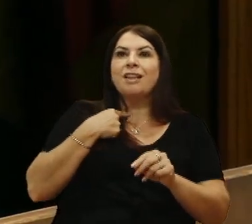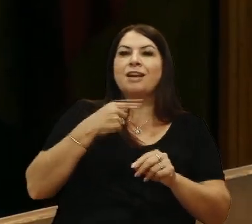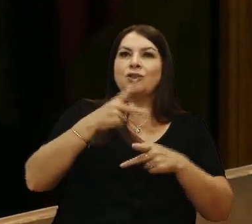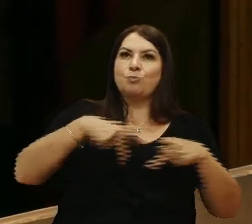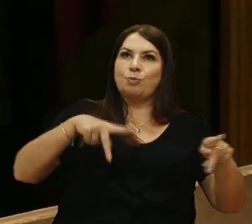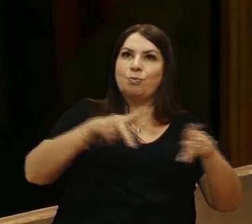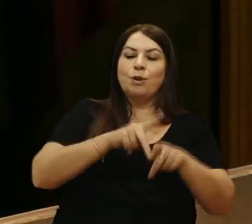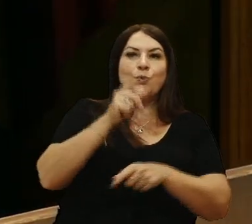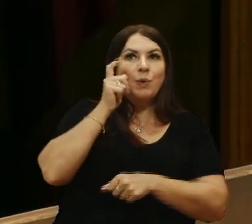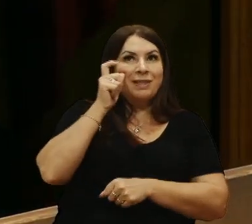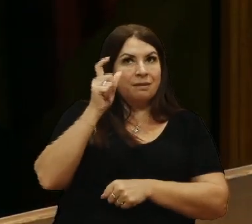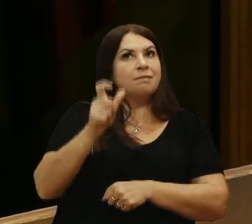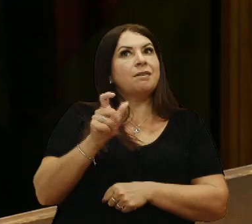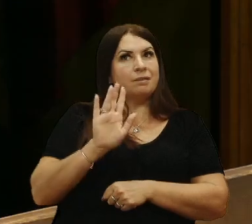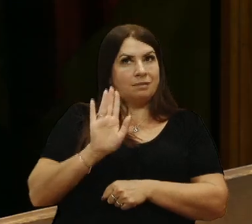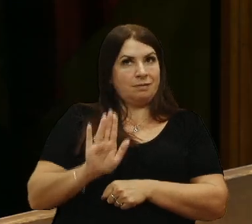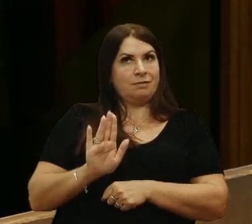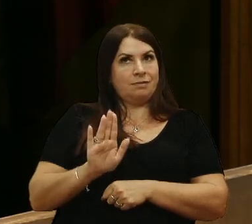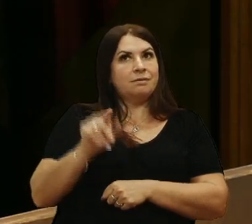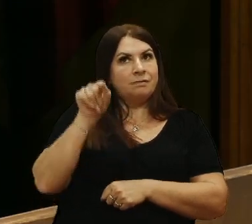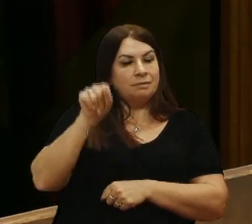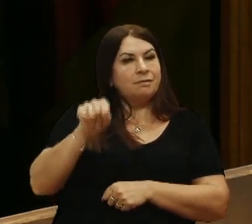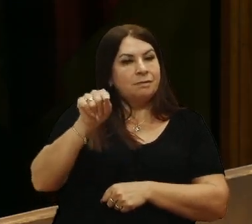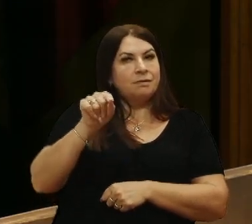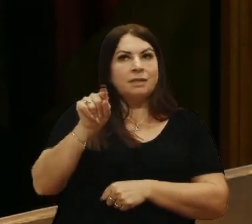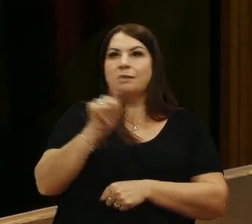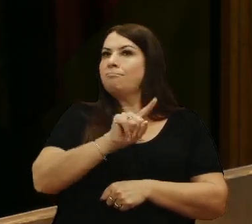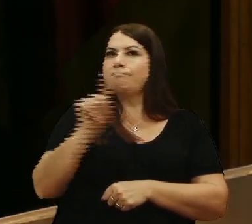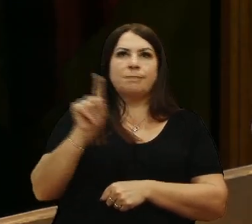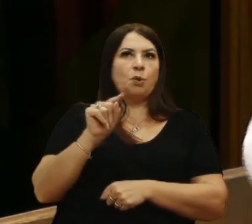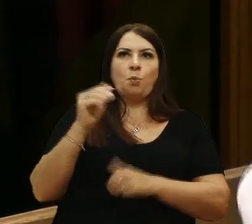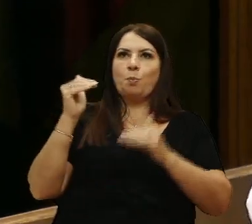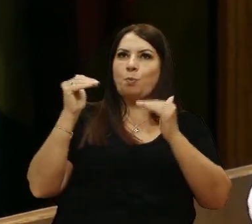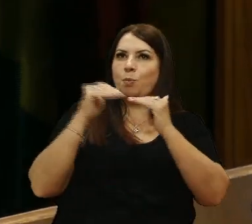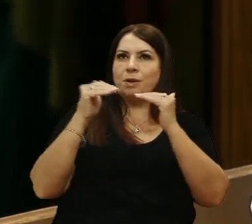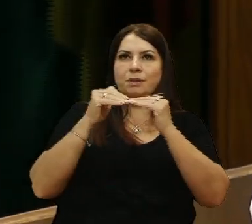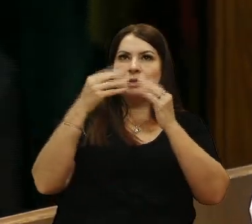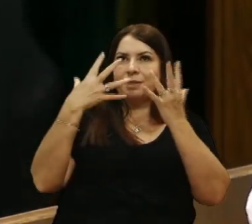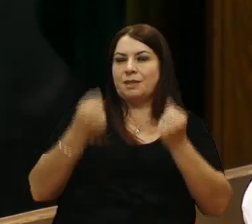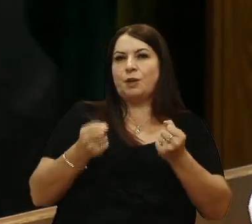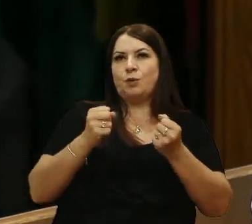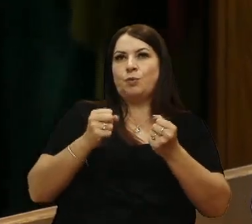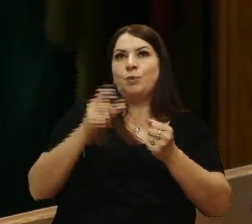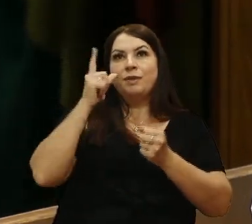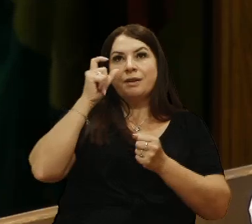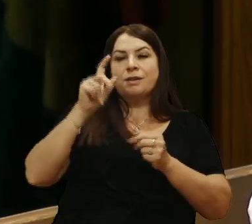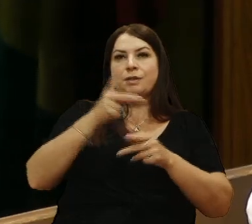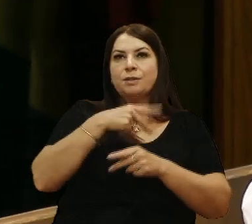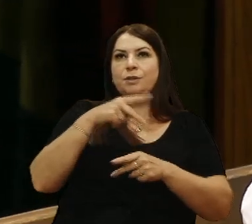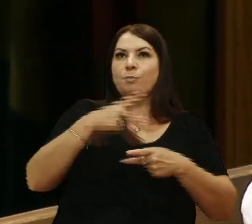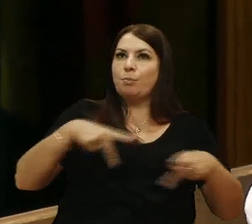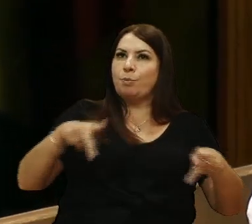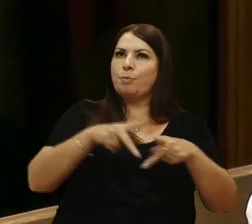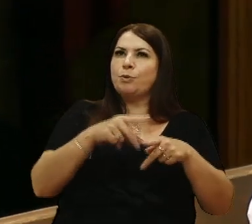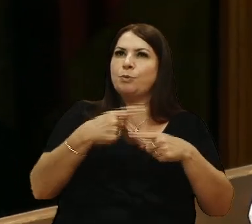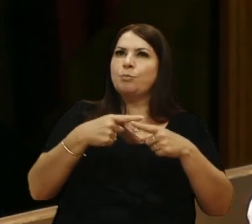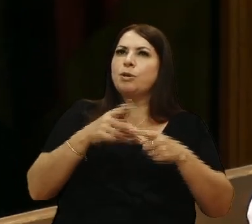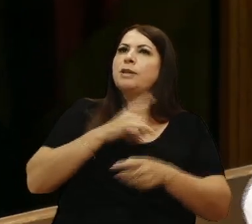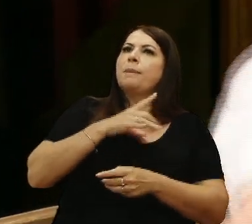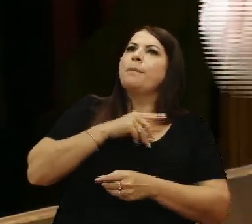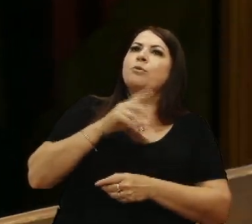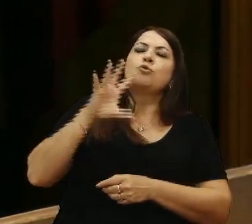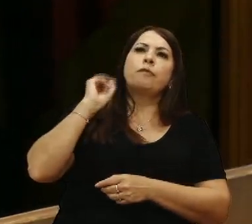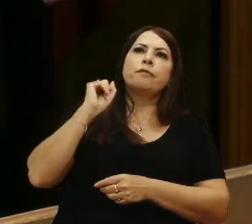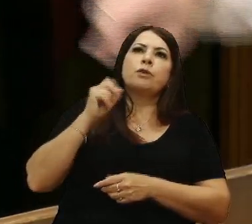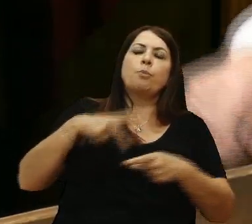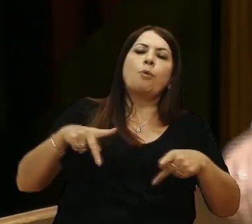o interesse daqueles que não comungam do interesse público. Por que tem tanto medo de ouvir o povo? Por